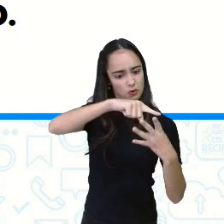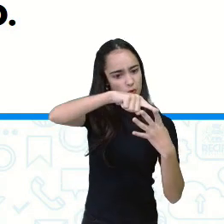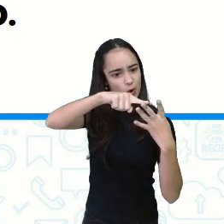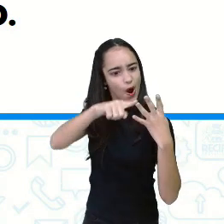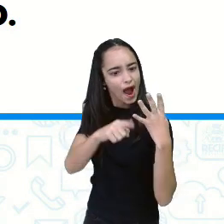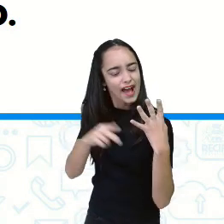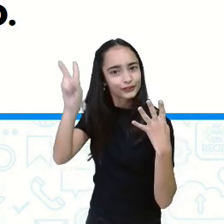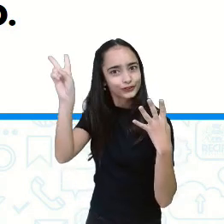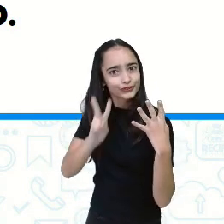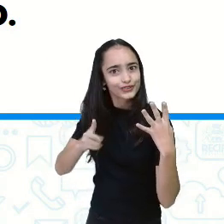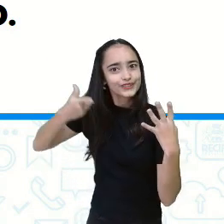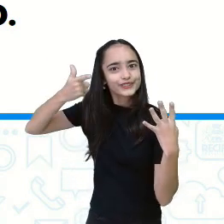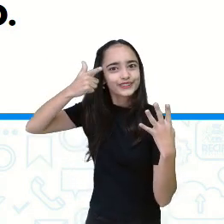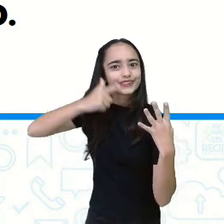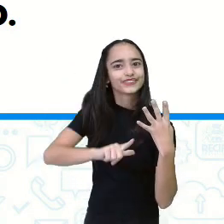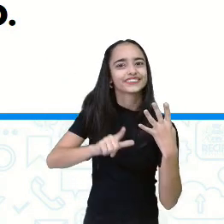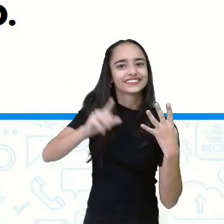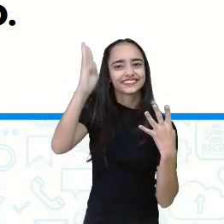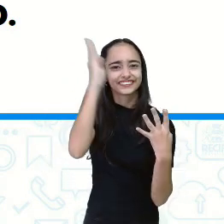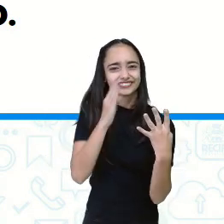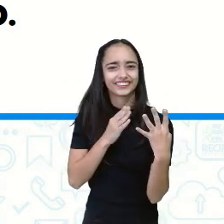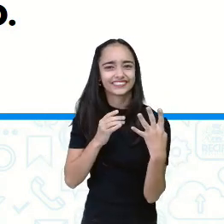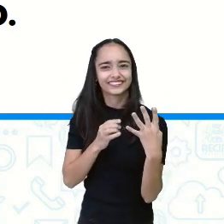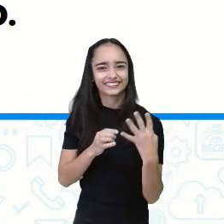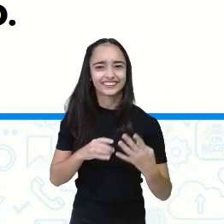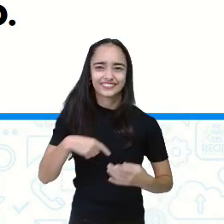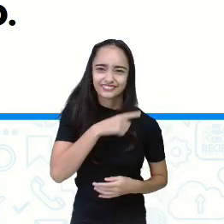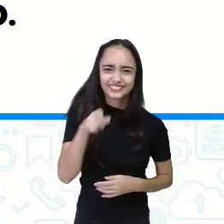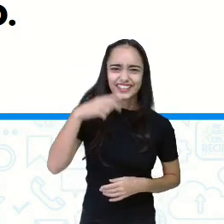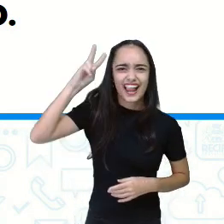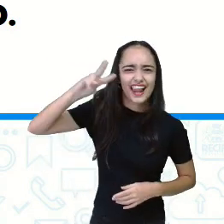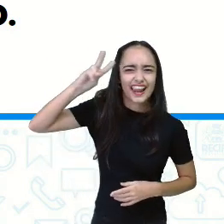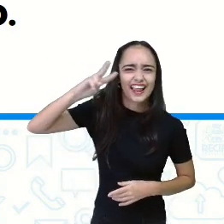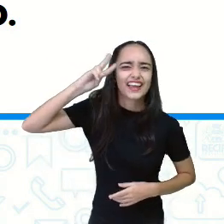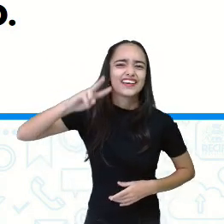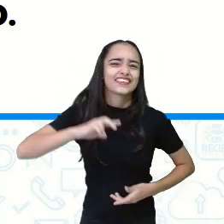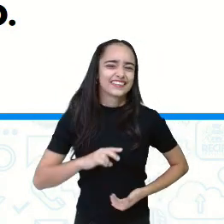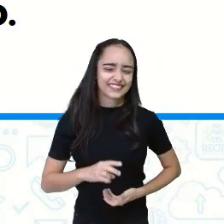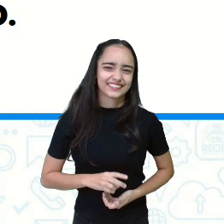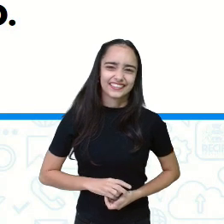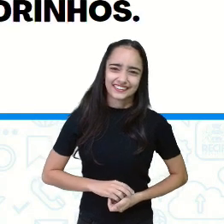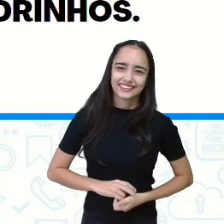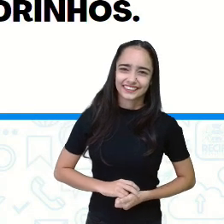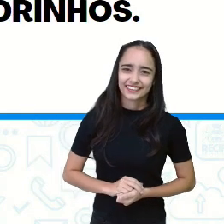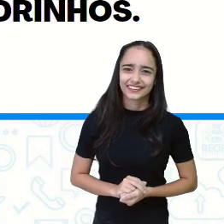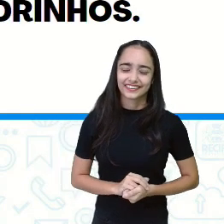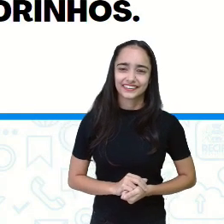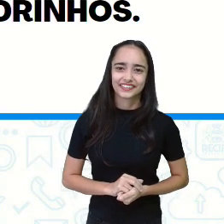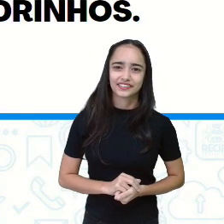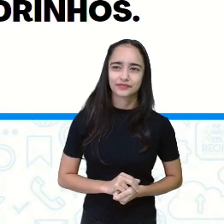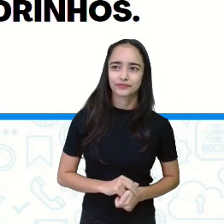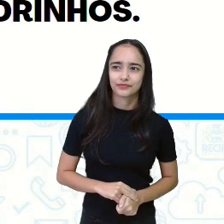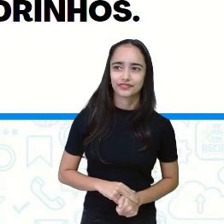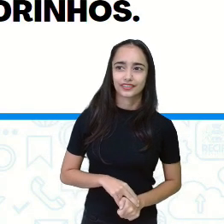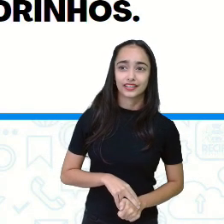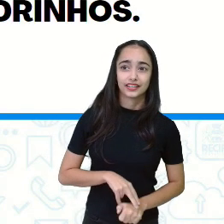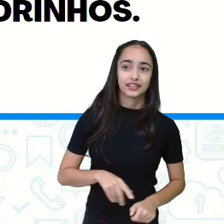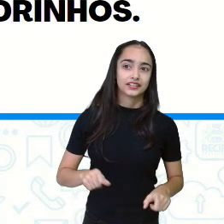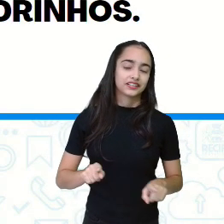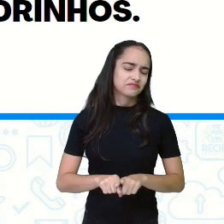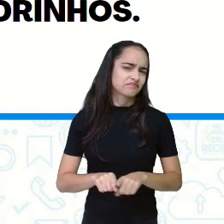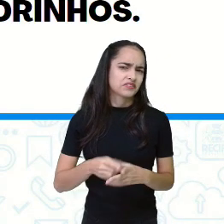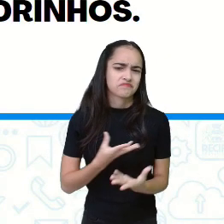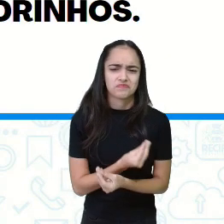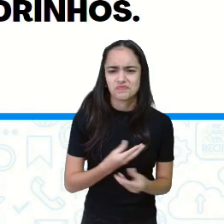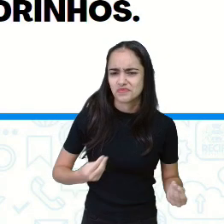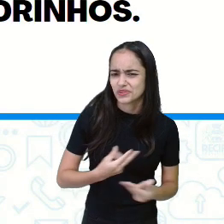aí, Bebeto, quem não lembra? Eita, foi Bebeto, massa, Romário, eu assisti. Bebeto, O goleiro, Dunga, vai que é tua, Tafarel. Tafarel aí na final e o Baggio jogando aquela bola pra